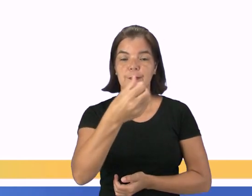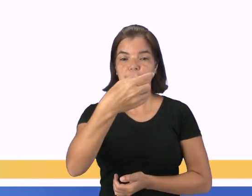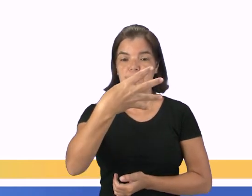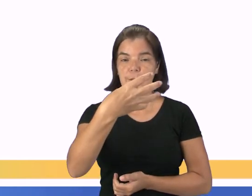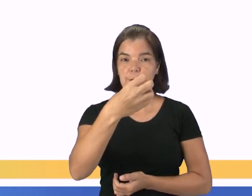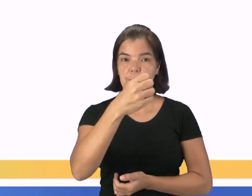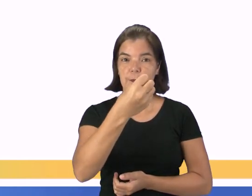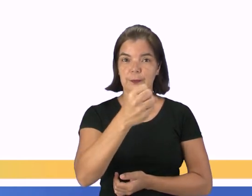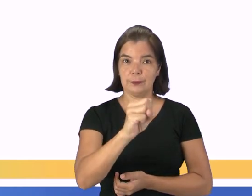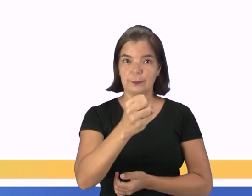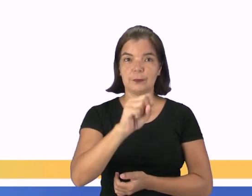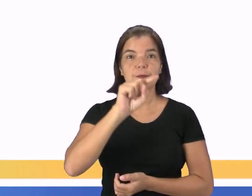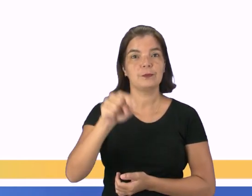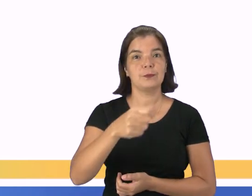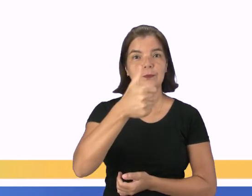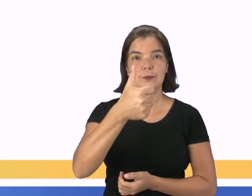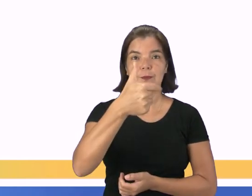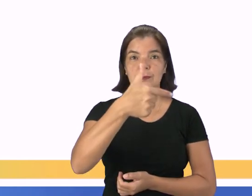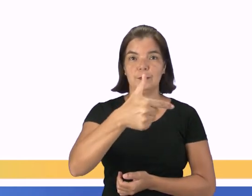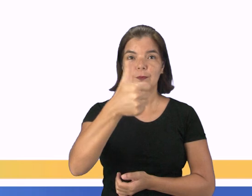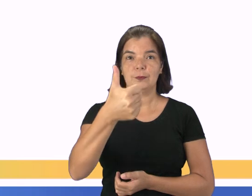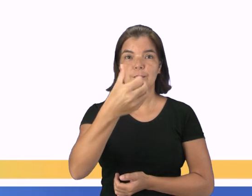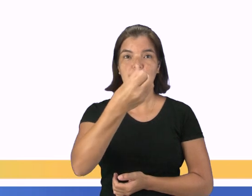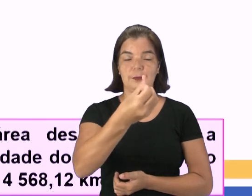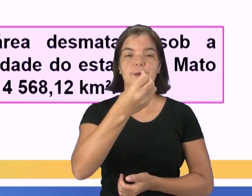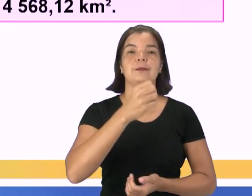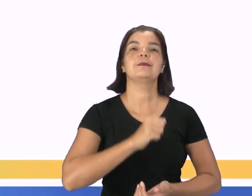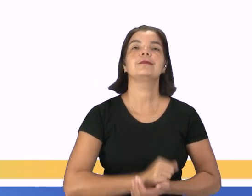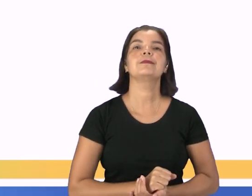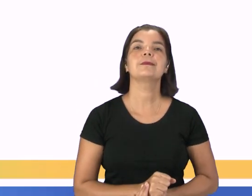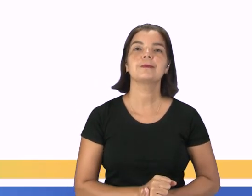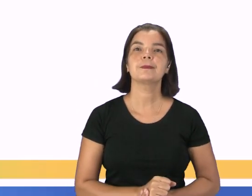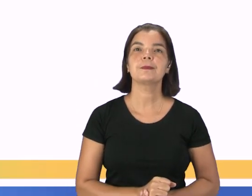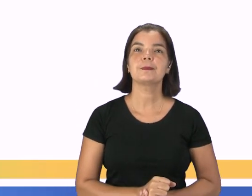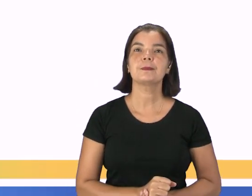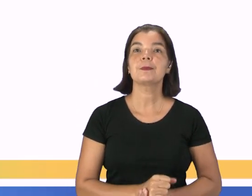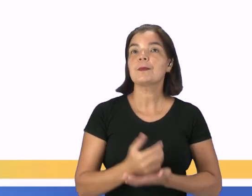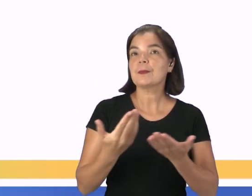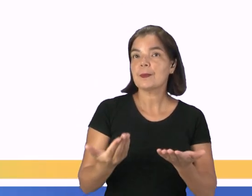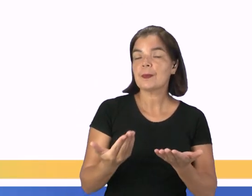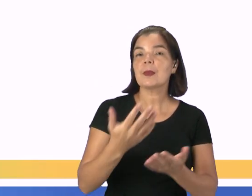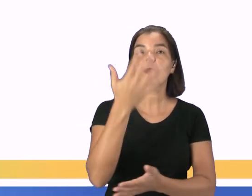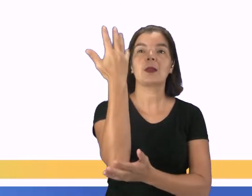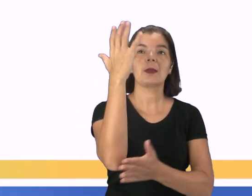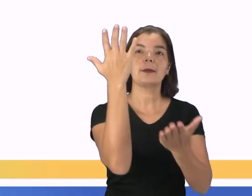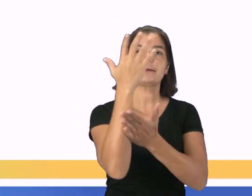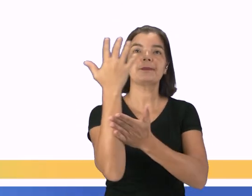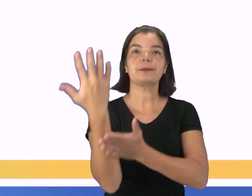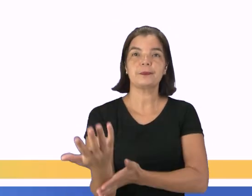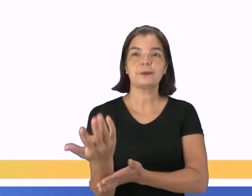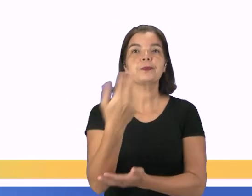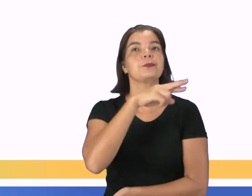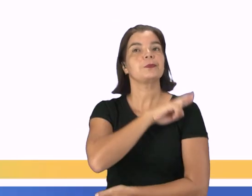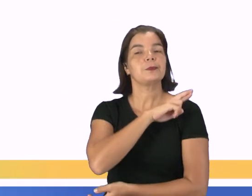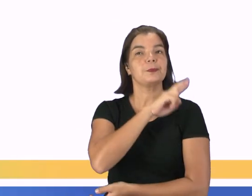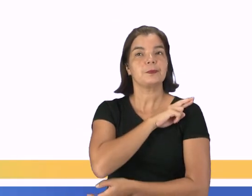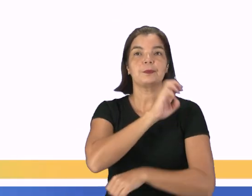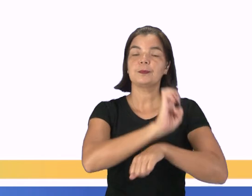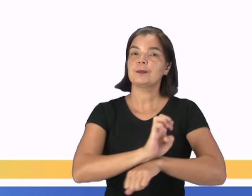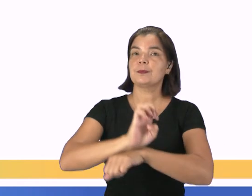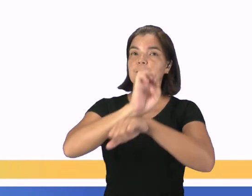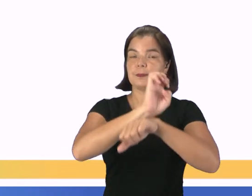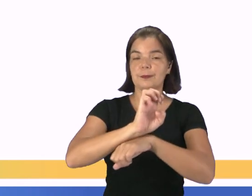456.812,16. Dividindo este número por 100, que devemos então deslocar a nossa vírgula e 2 casas para a esquerda,